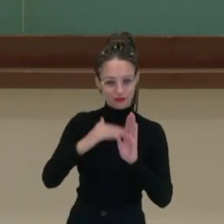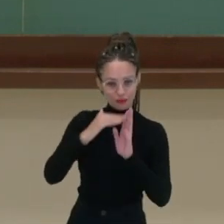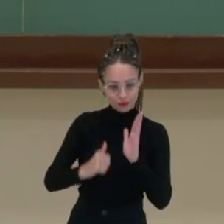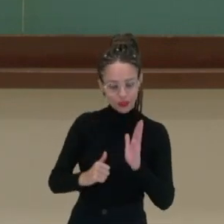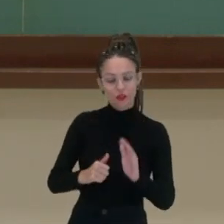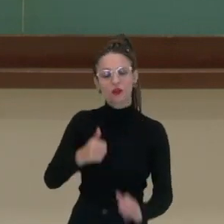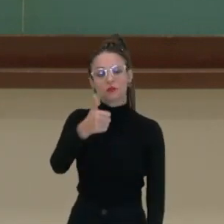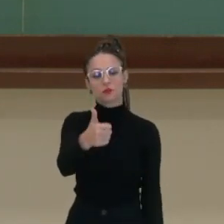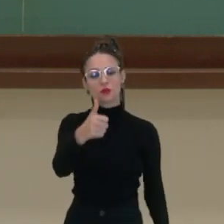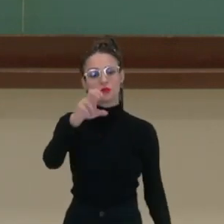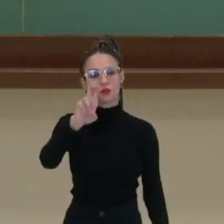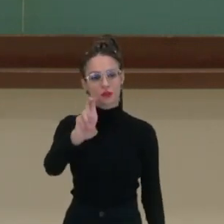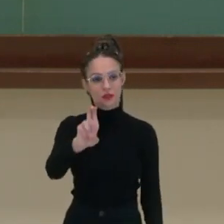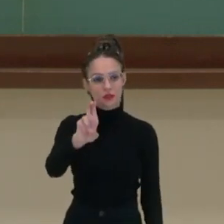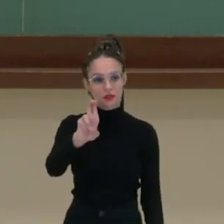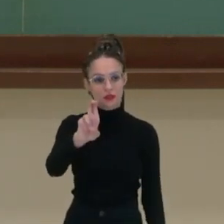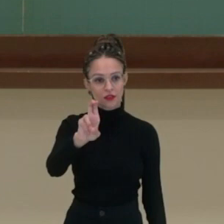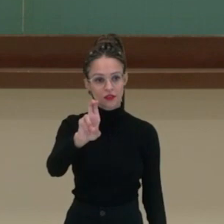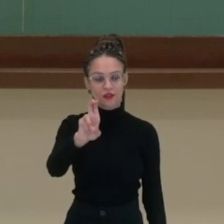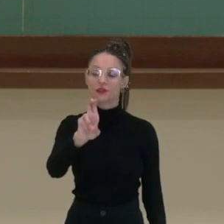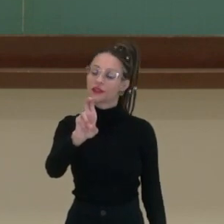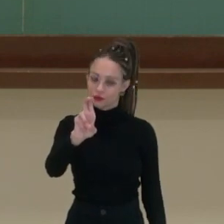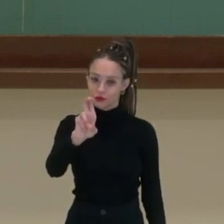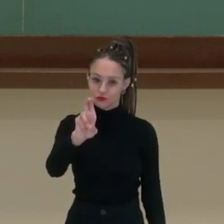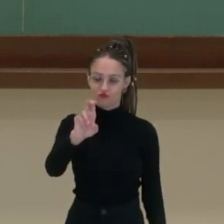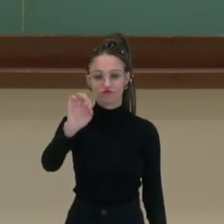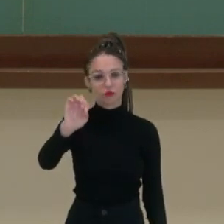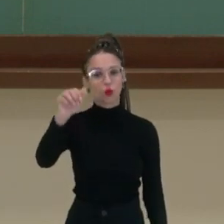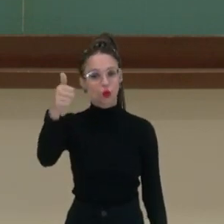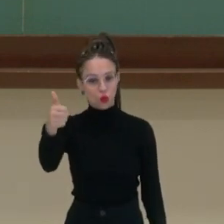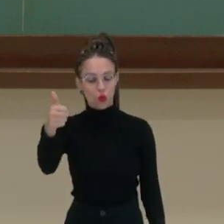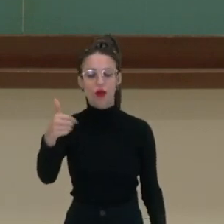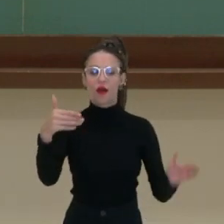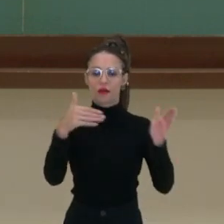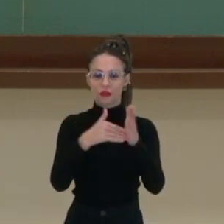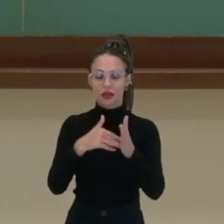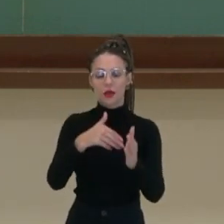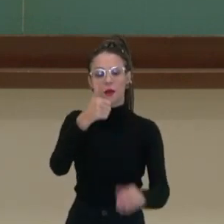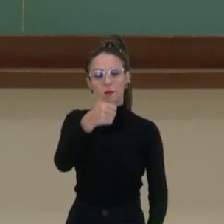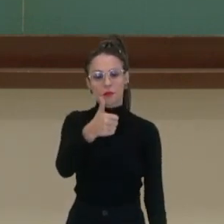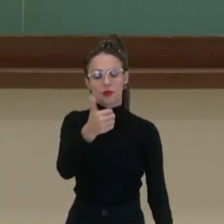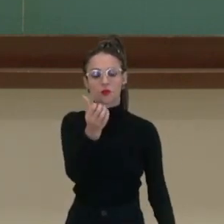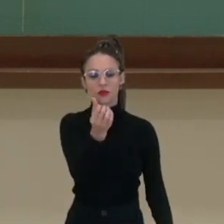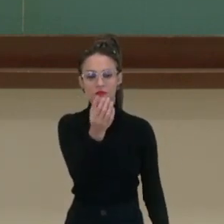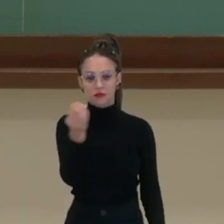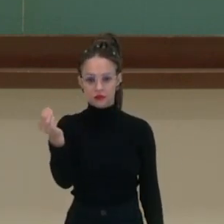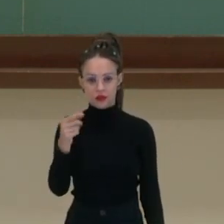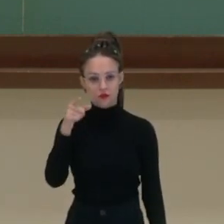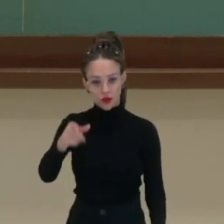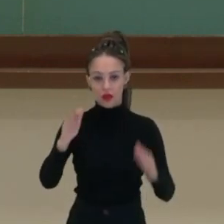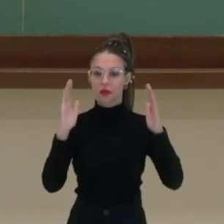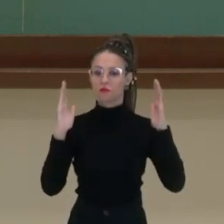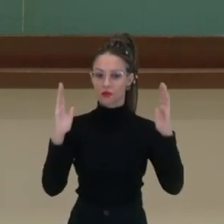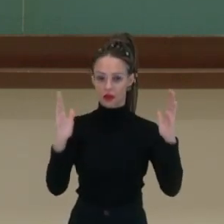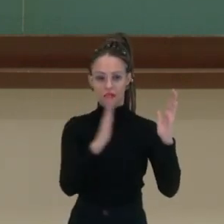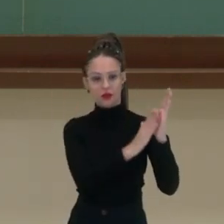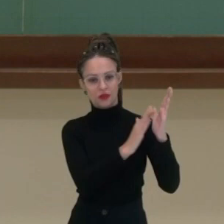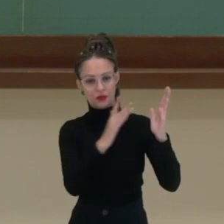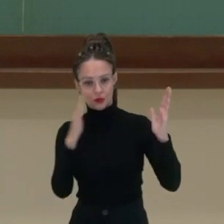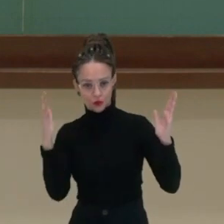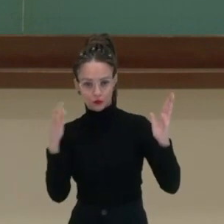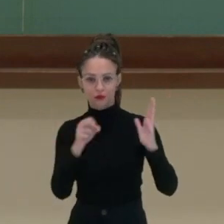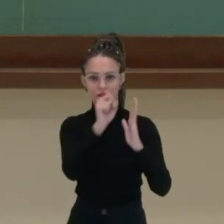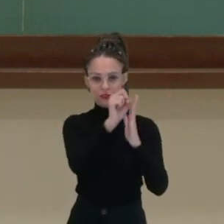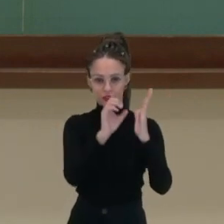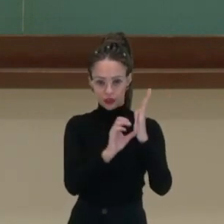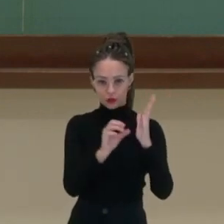fica 1501. Portanto, 1501 até 1600 seria o período do século